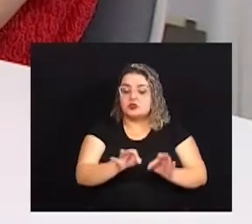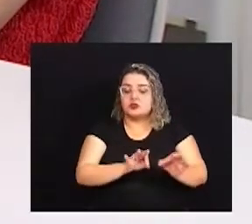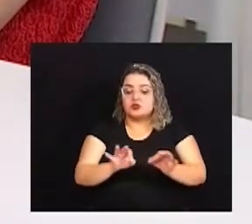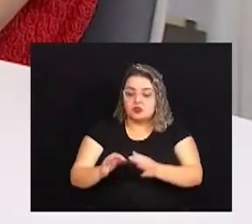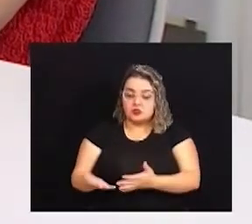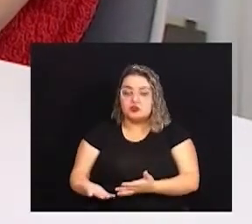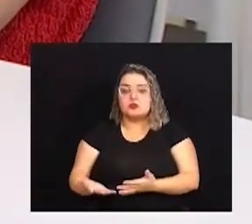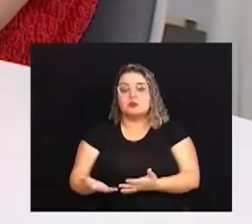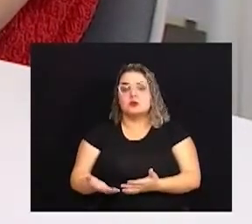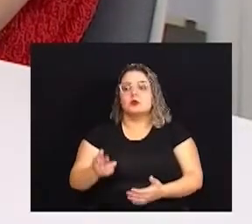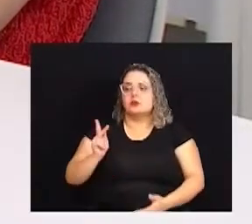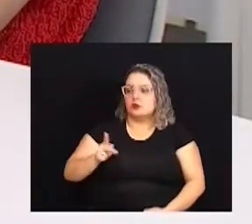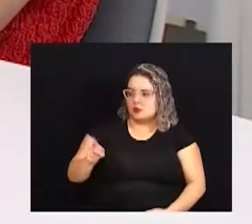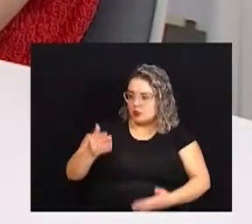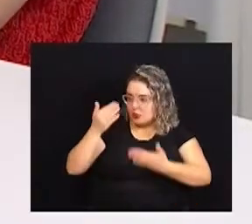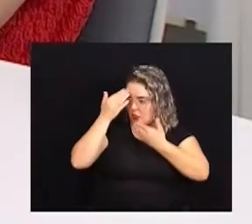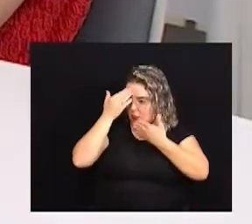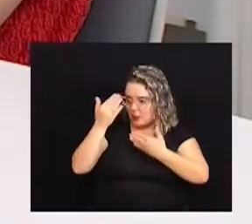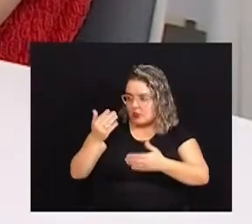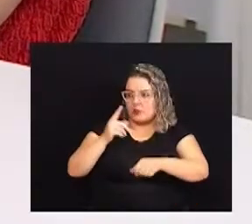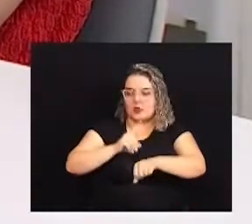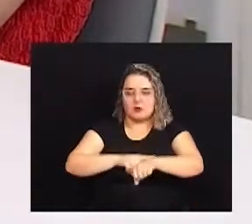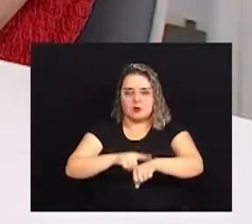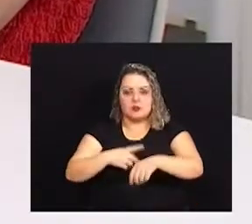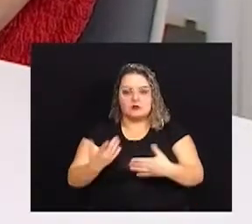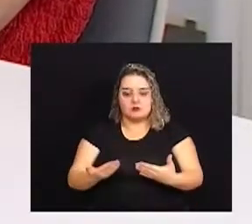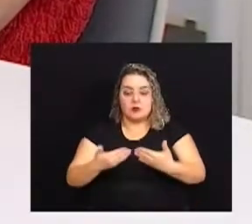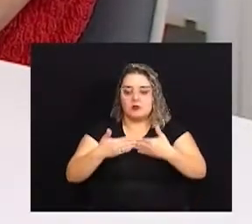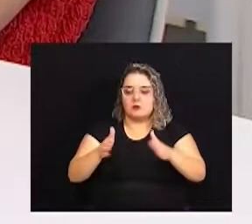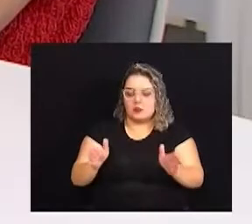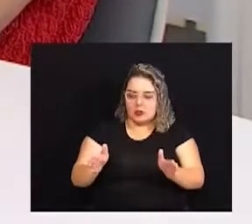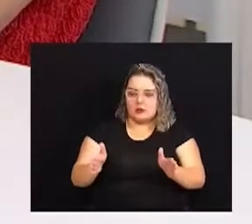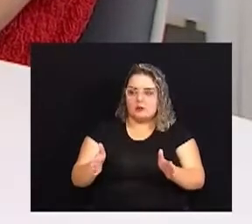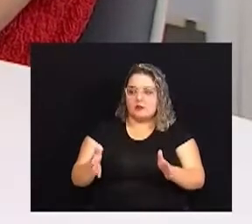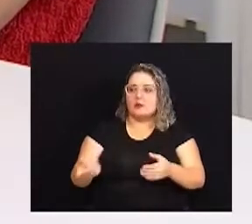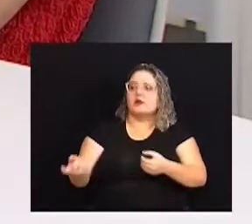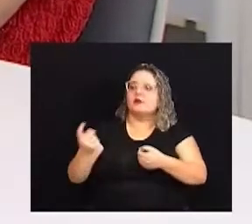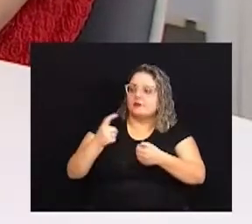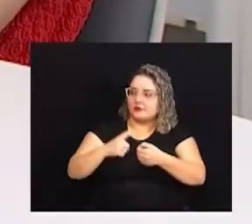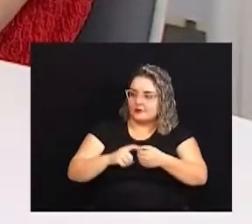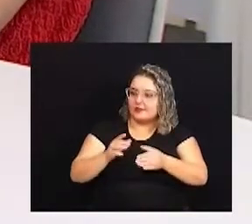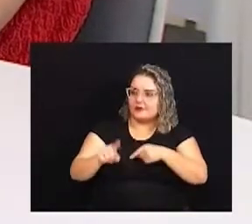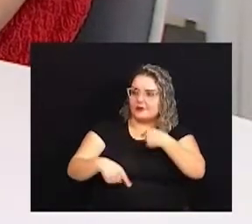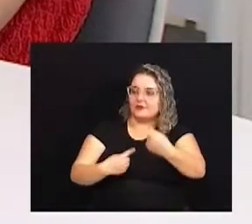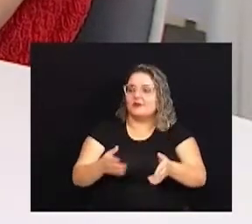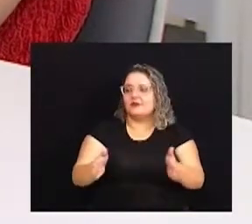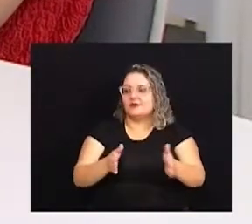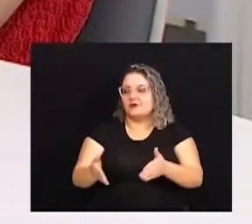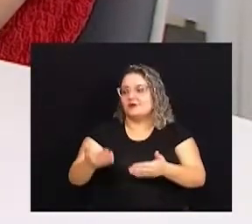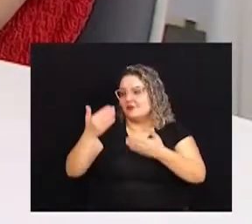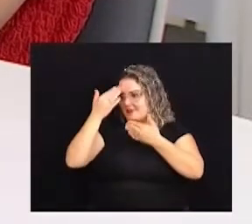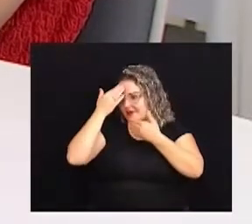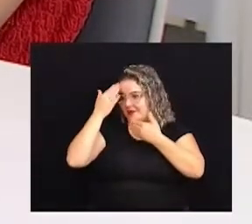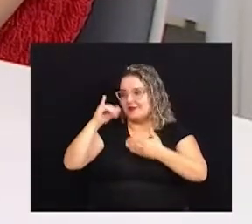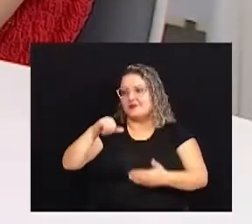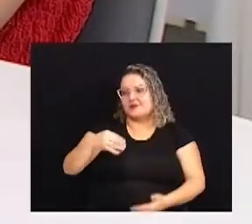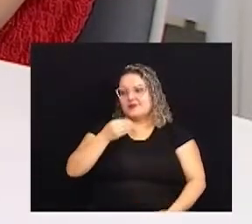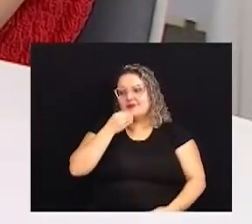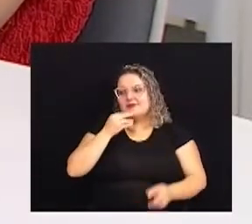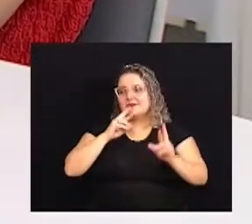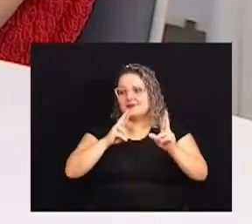for mais fácil para vocês se organizarem. Professor, obrigada pelo seu tempo. As portas ficam abertas para você voltar em um outro